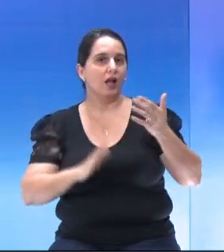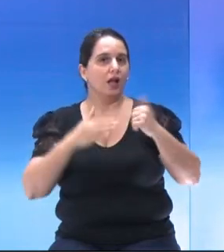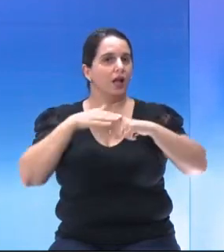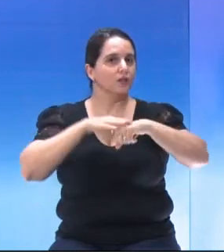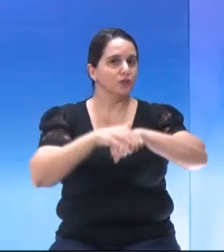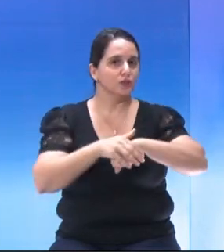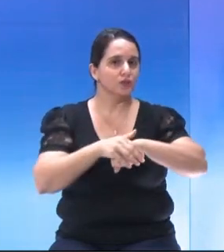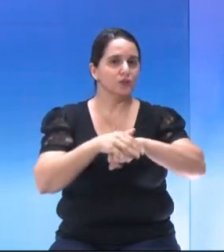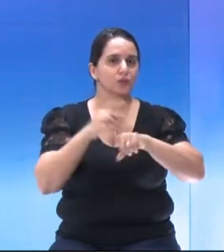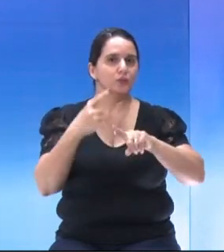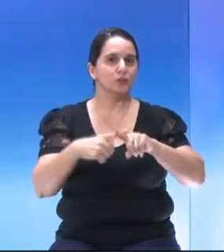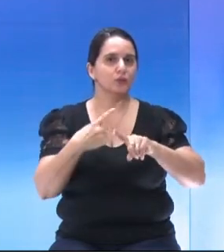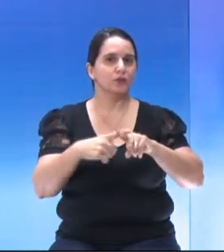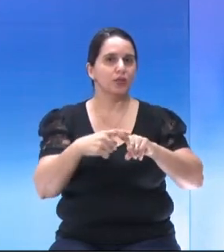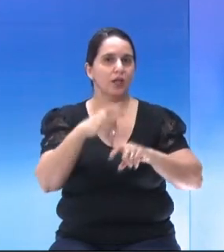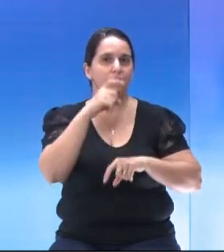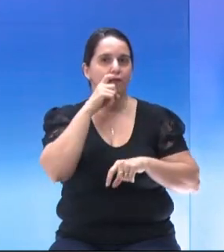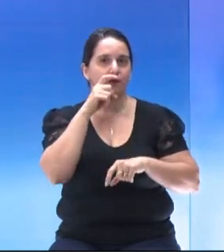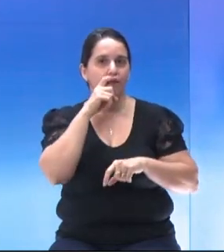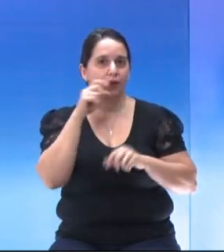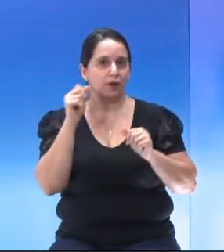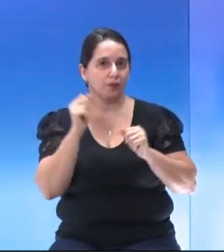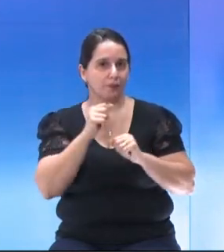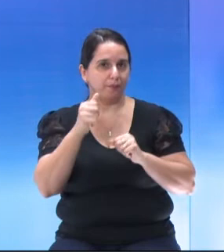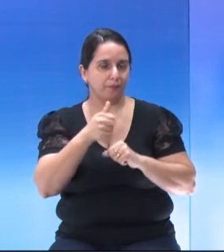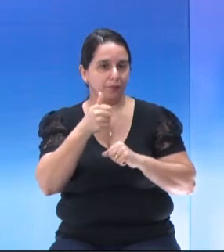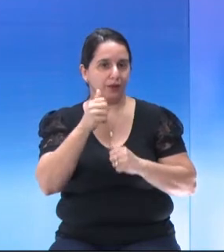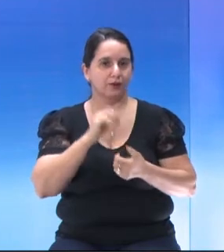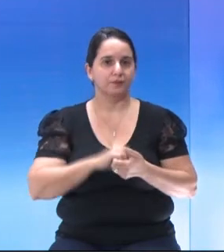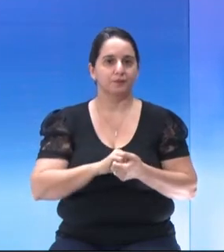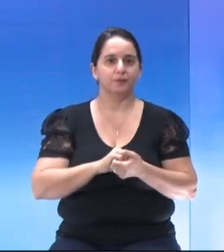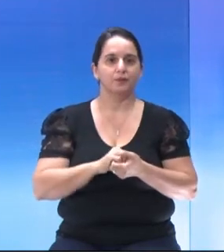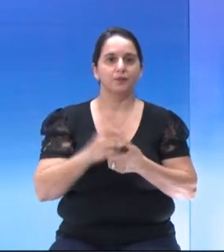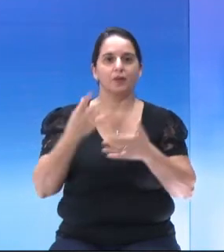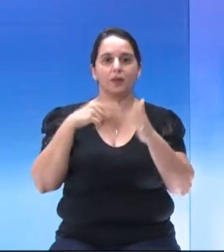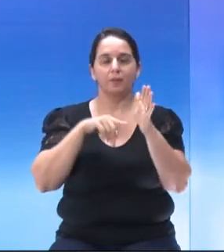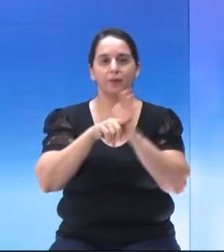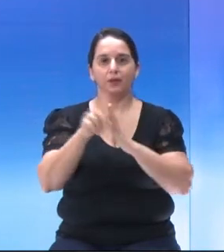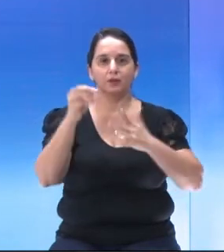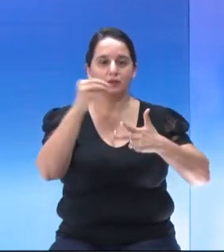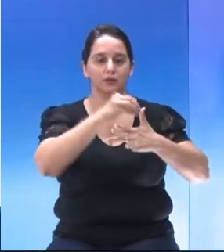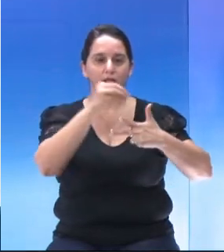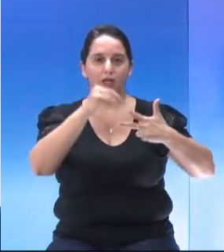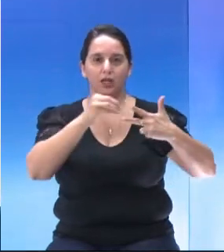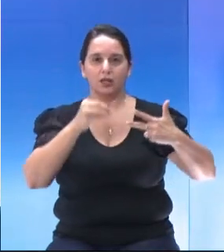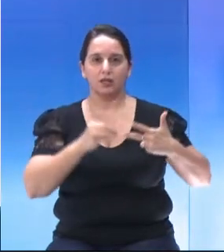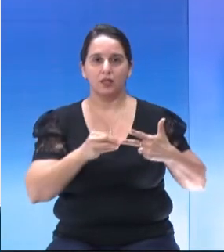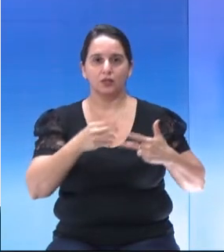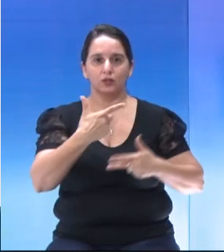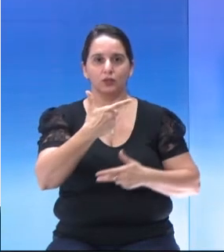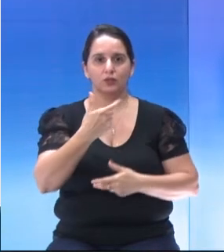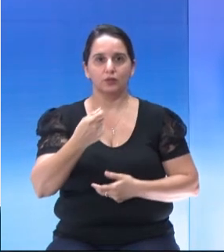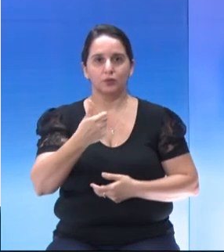Porque diminui a temperatura, tá certo? Então vamos para o nosso item, Enem